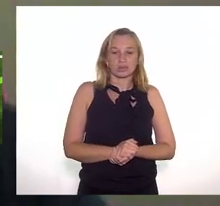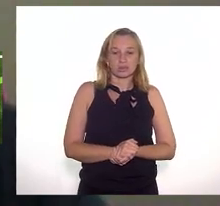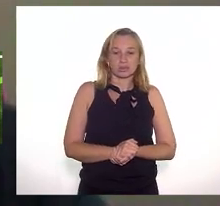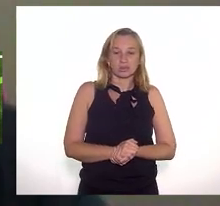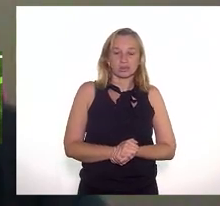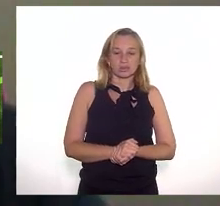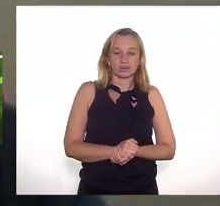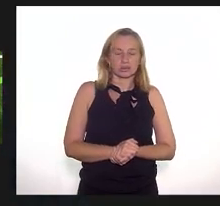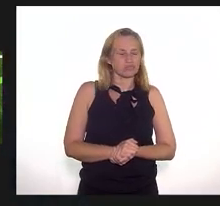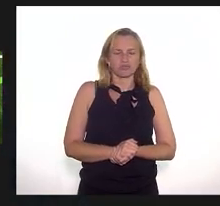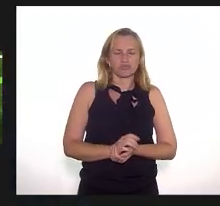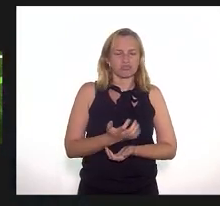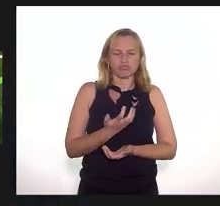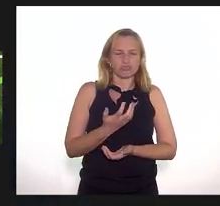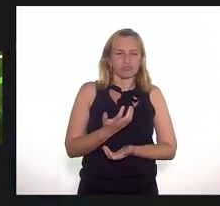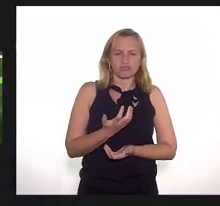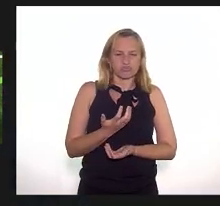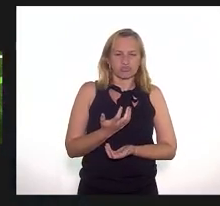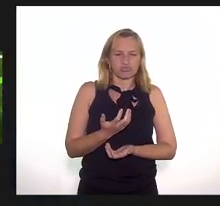Não,